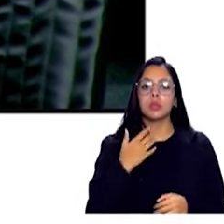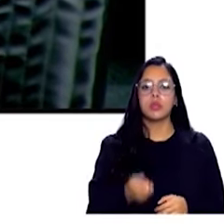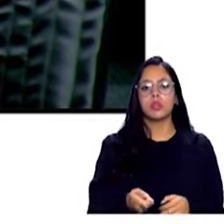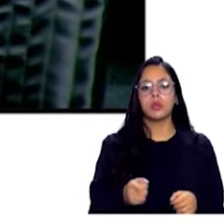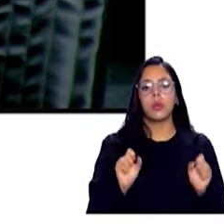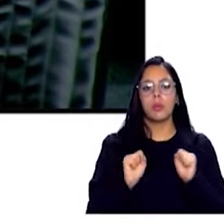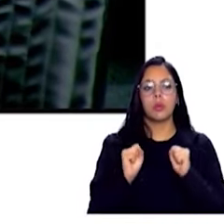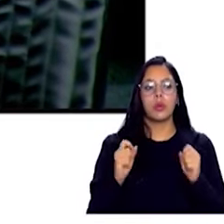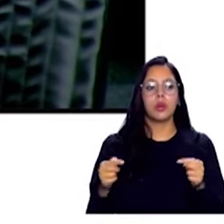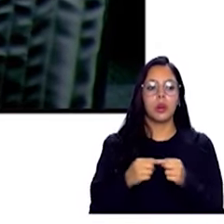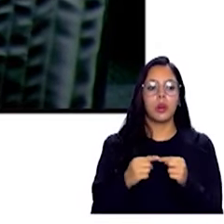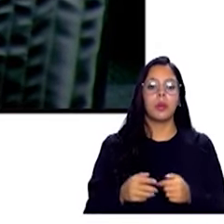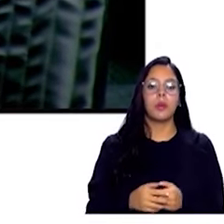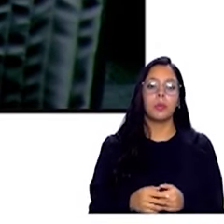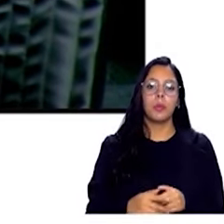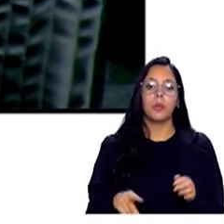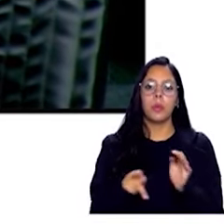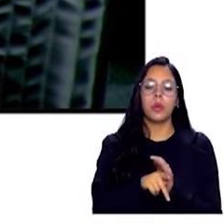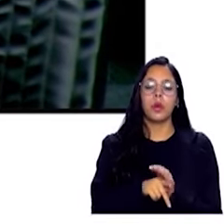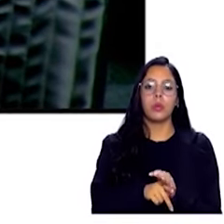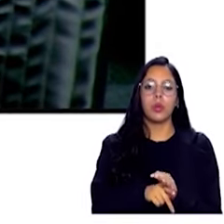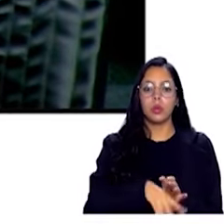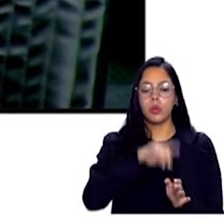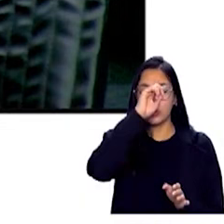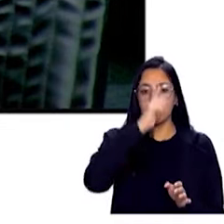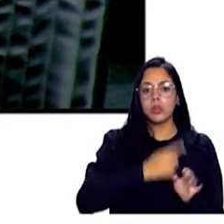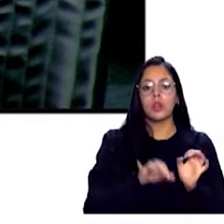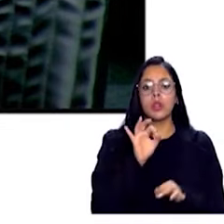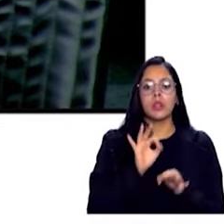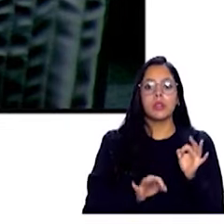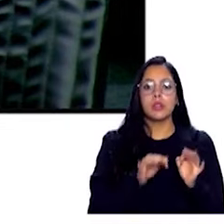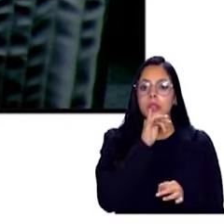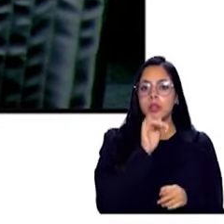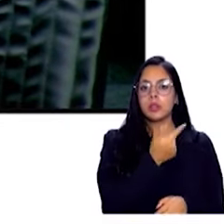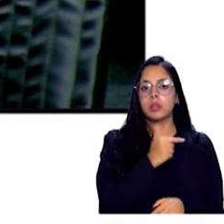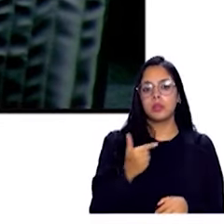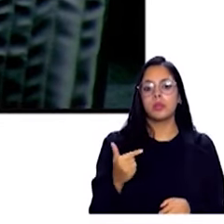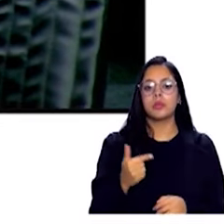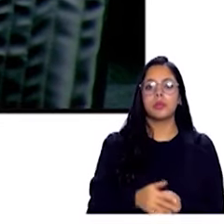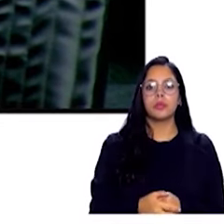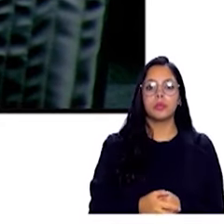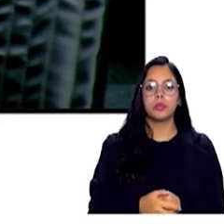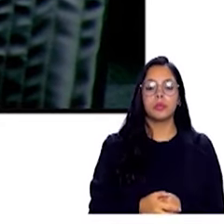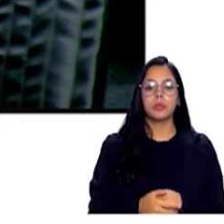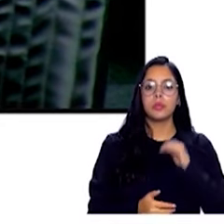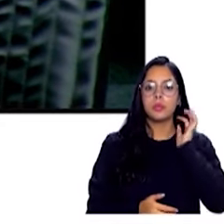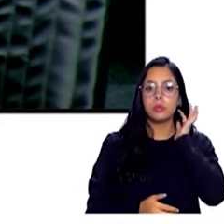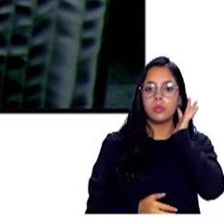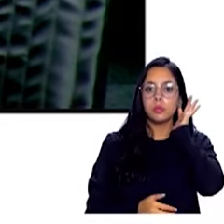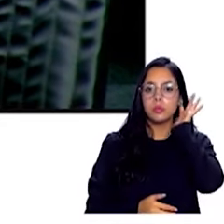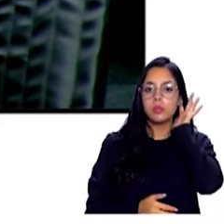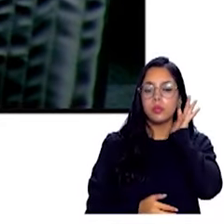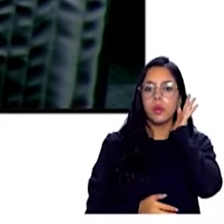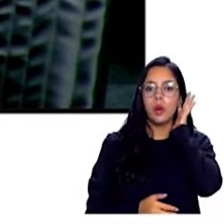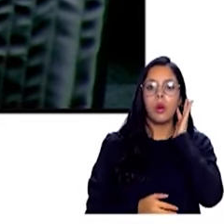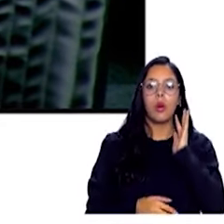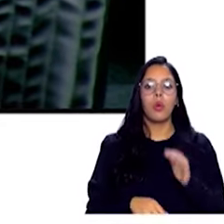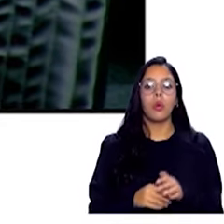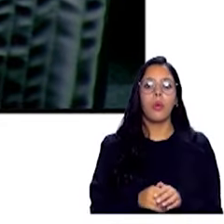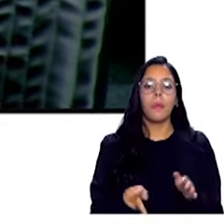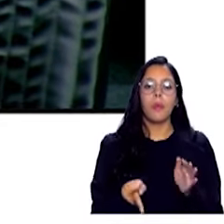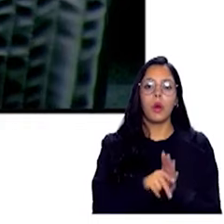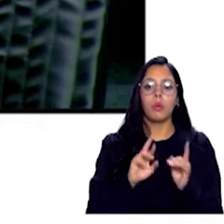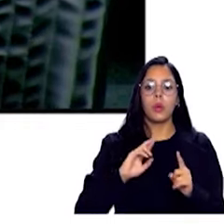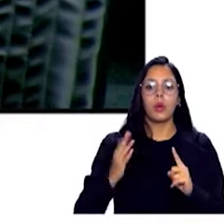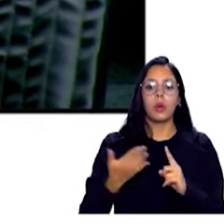que eu ajuíze Uma demanda judicial se eu não tenho uma demanda proposta é evidente que o réu violador de direitos de massa como é por